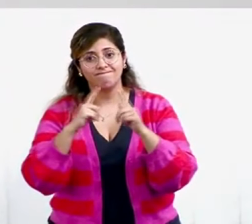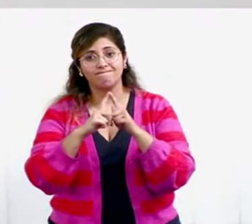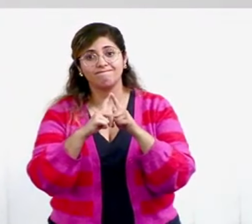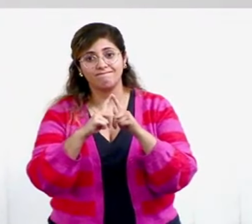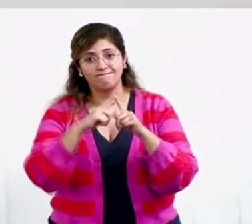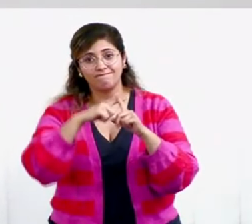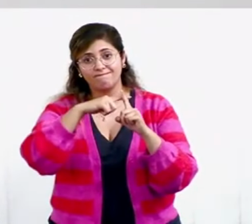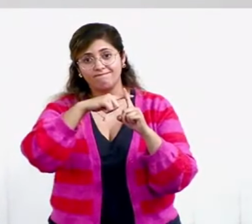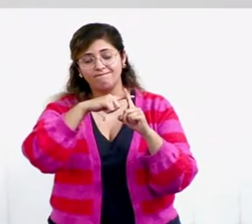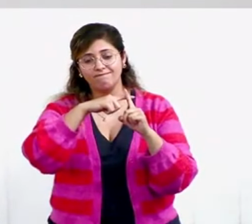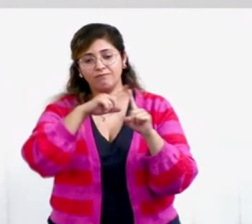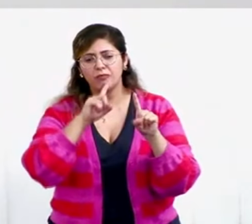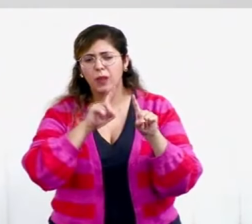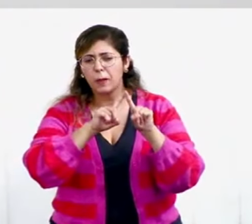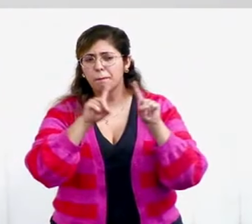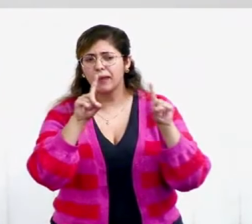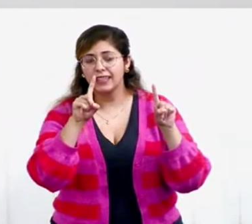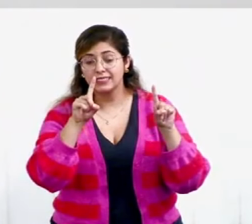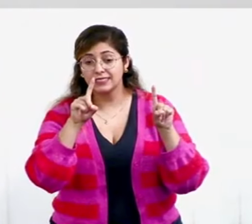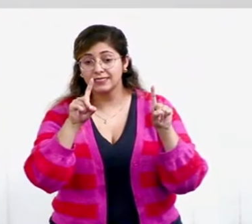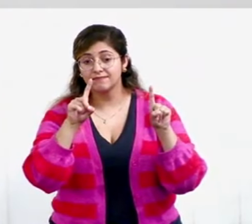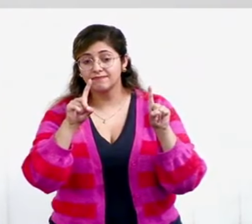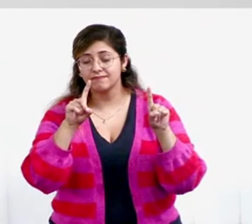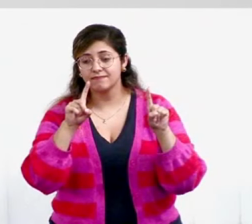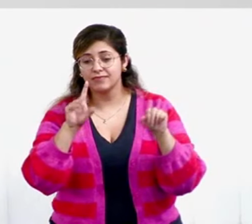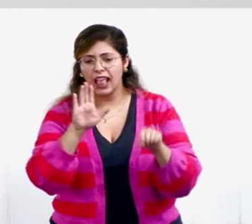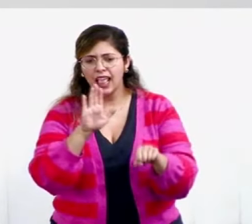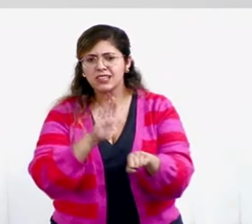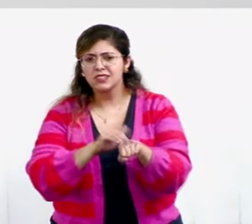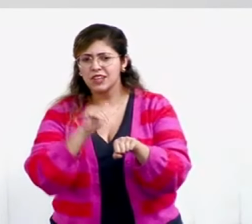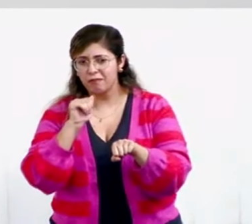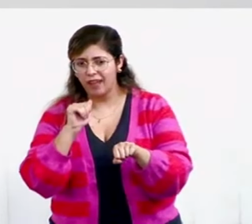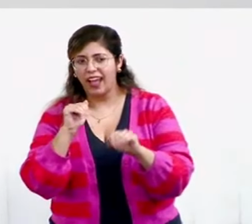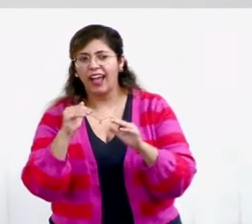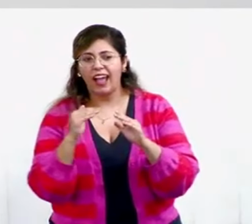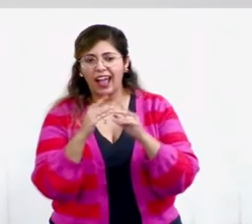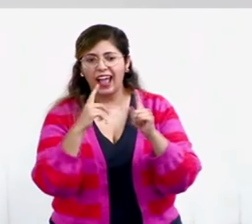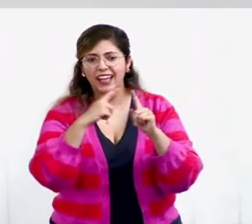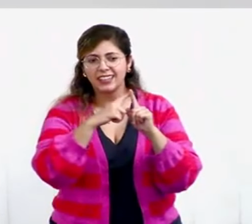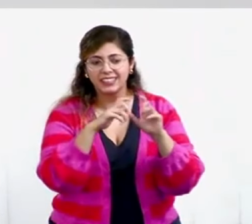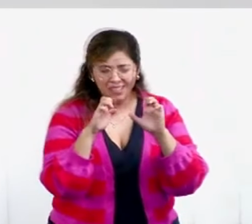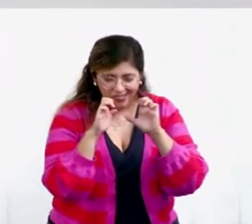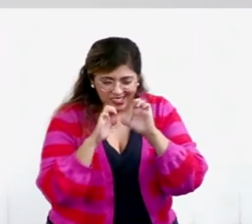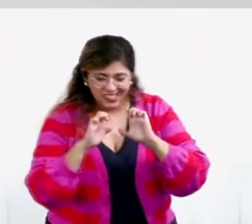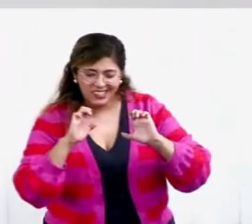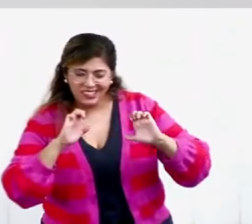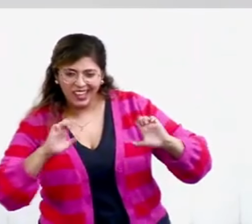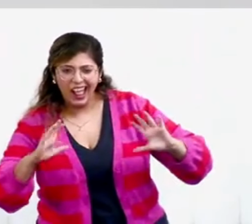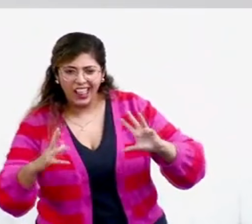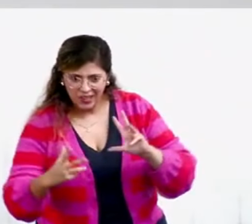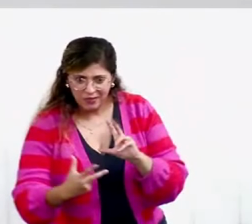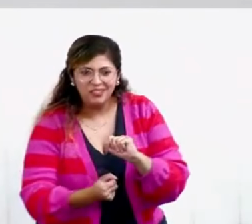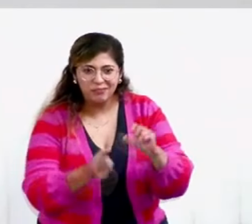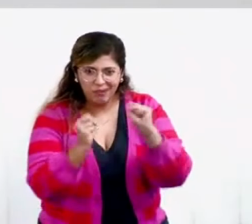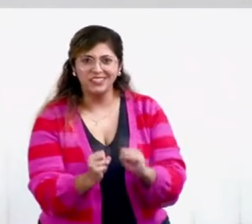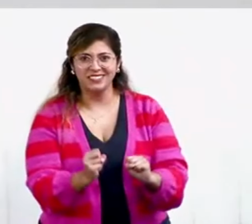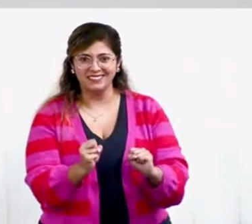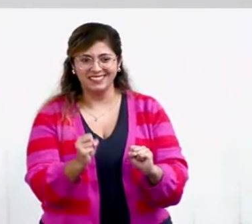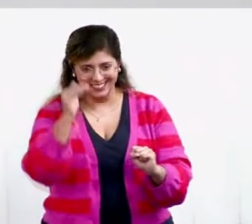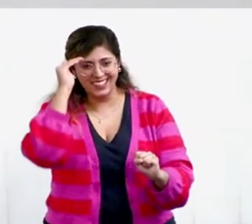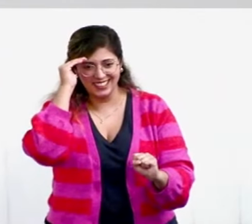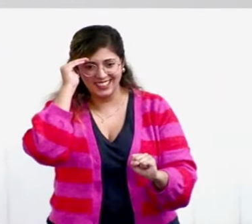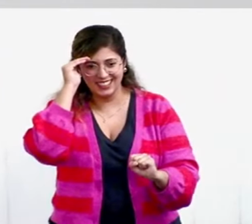mas chamar a igreja para viver no mundo, pregando o evangelho que transforma o mundo. É isso que Paulo está chamando a